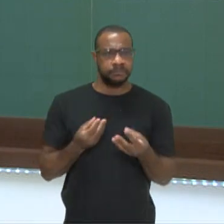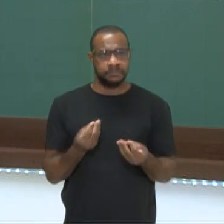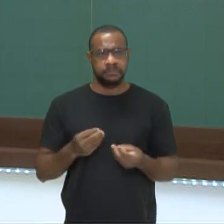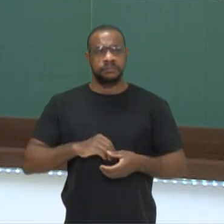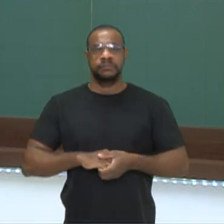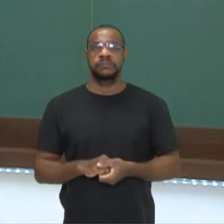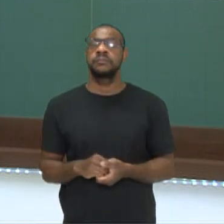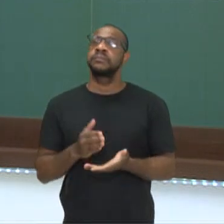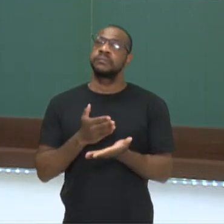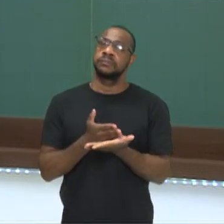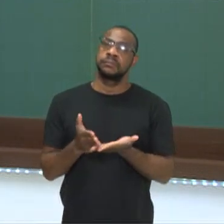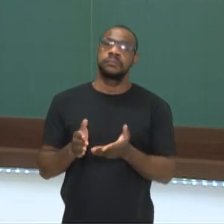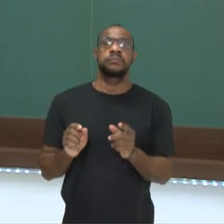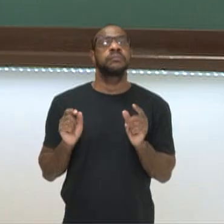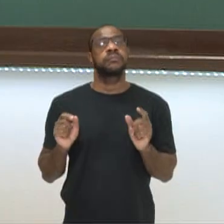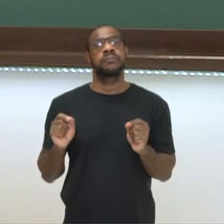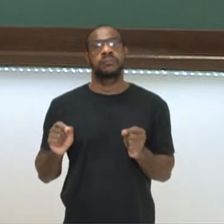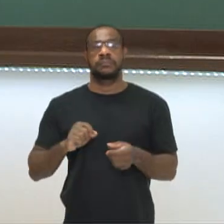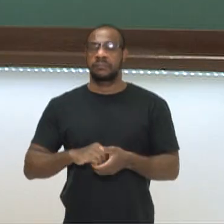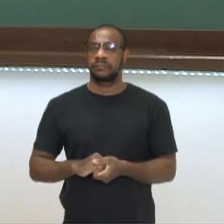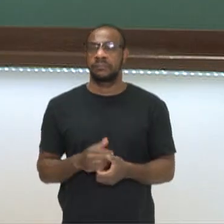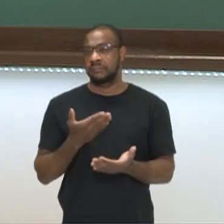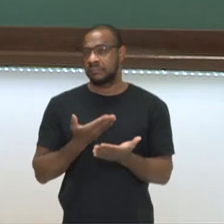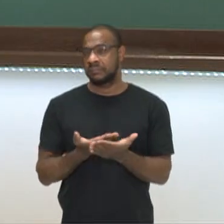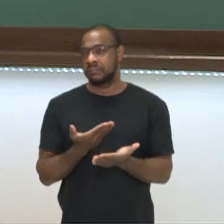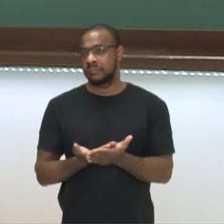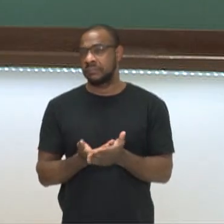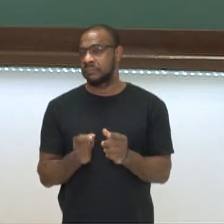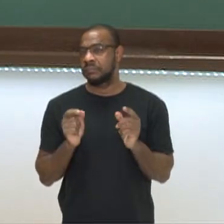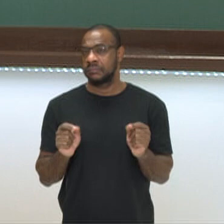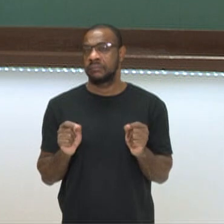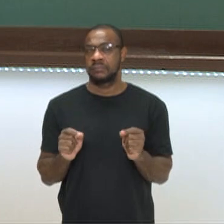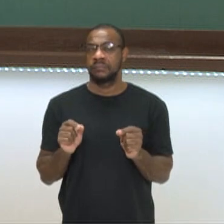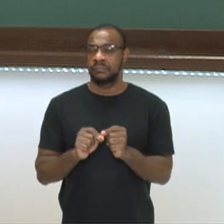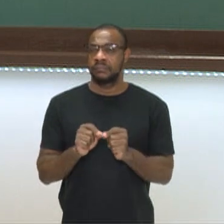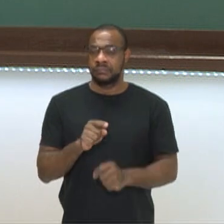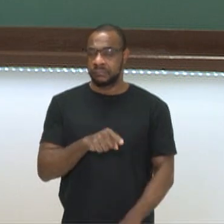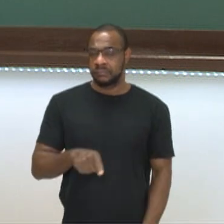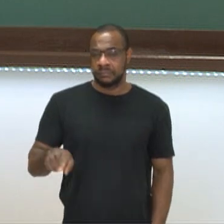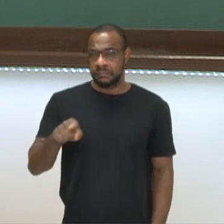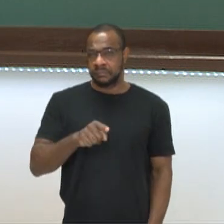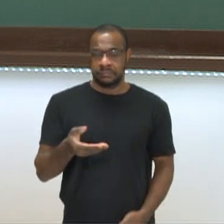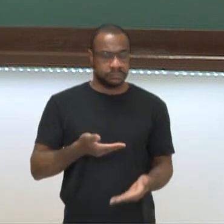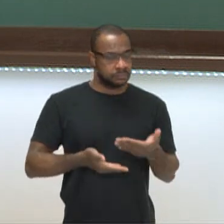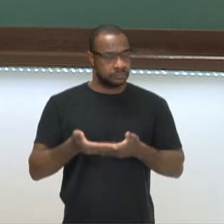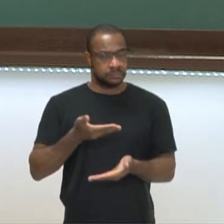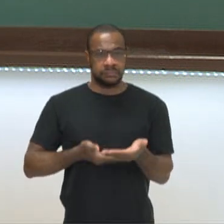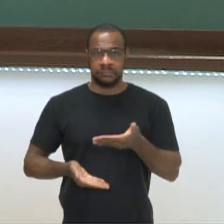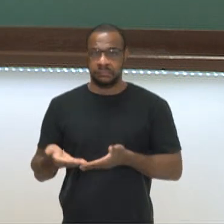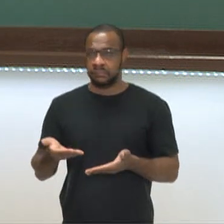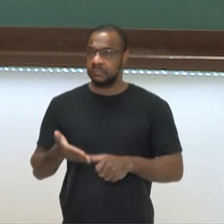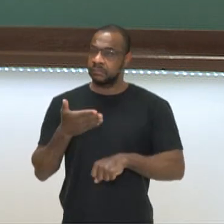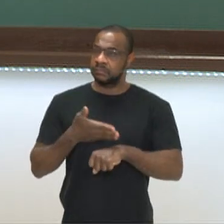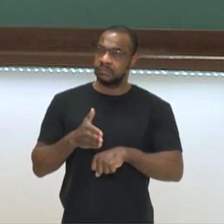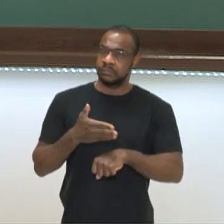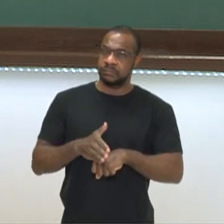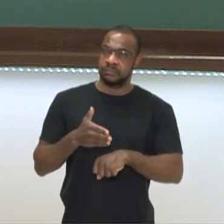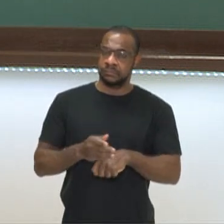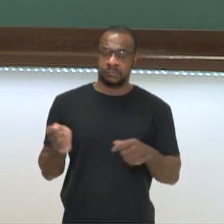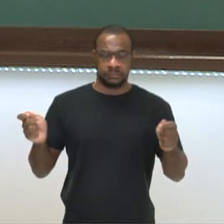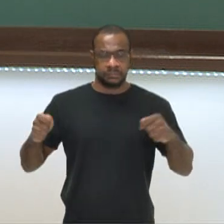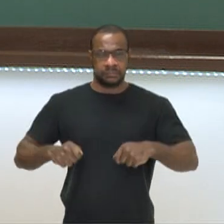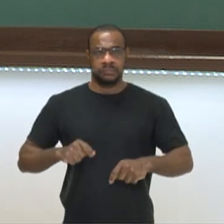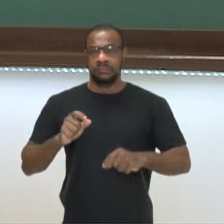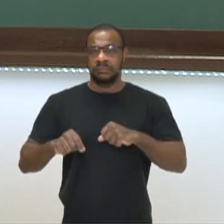vamos começar nossa aula fazendo com que vocês interajam, com que vocês exercitem sua